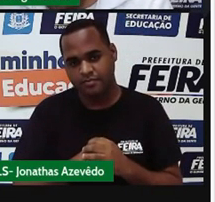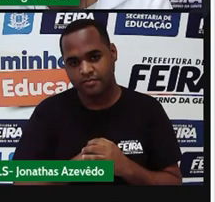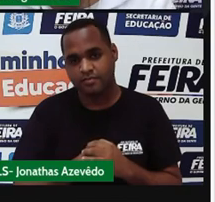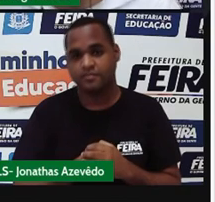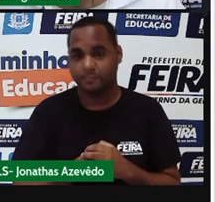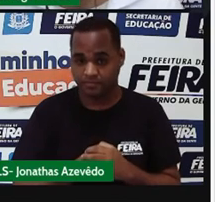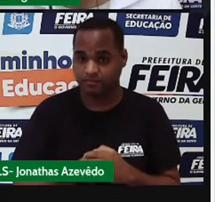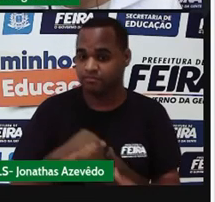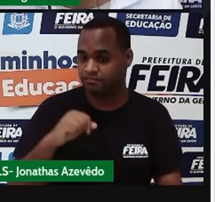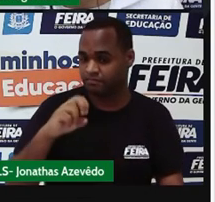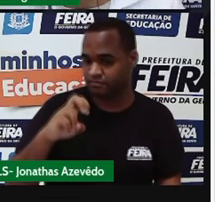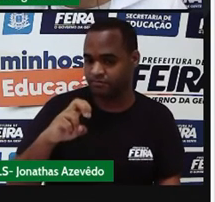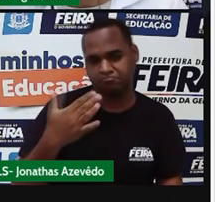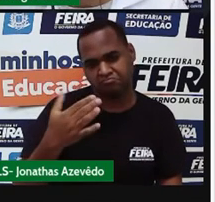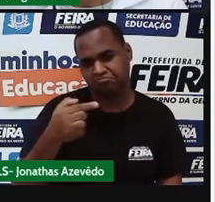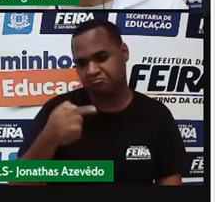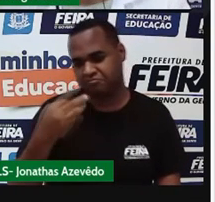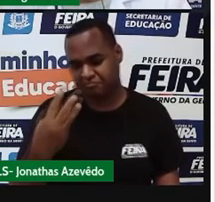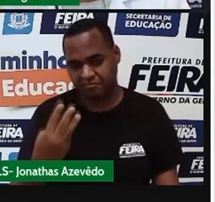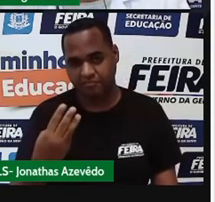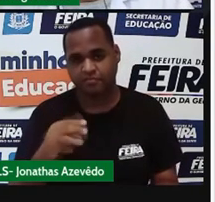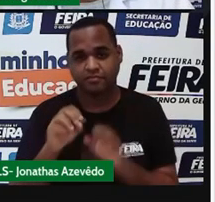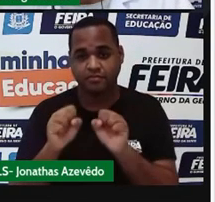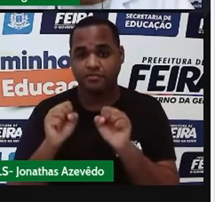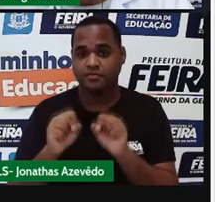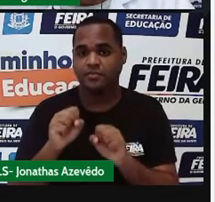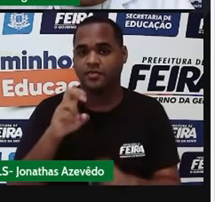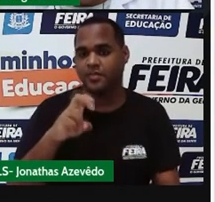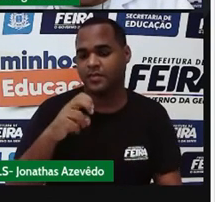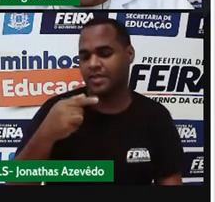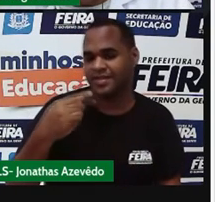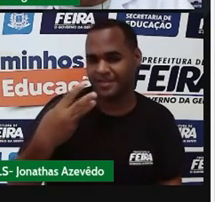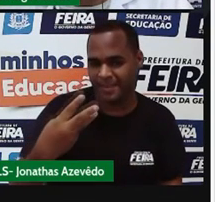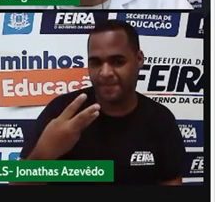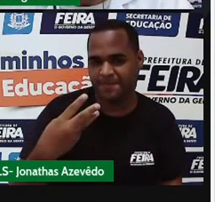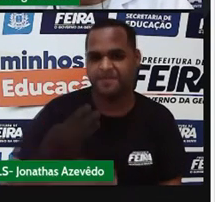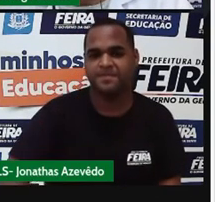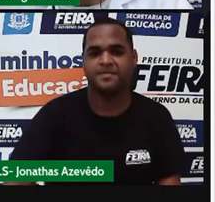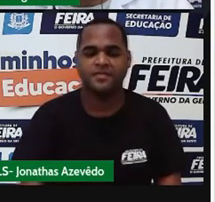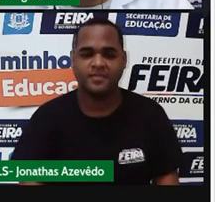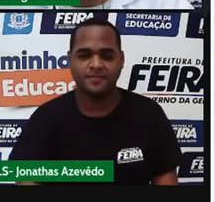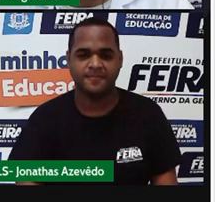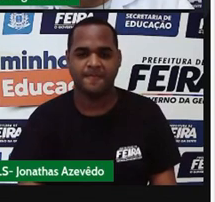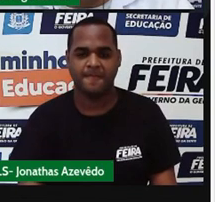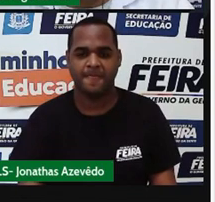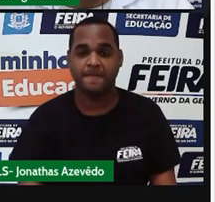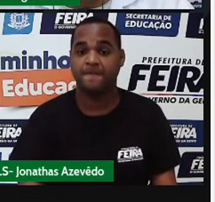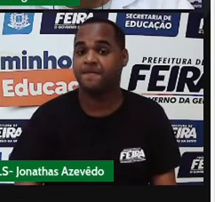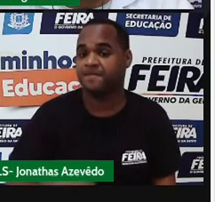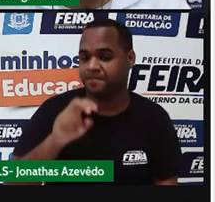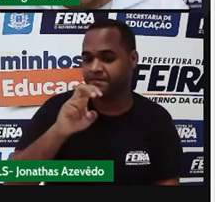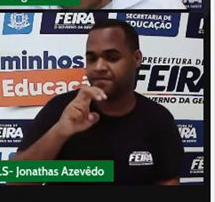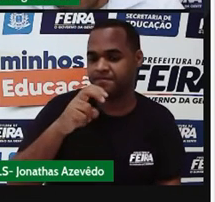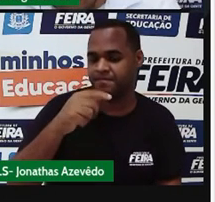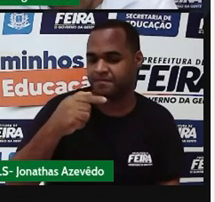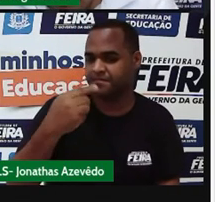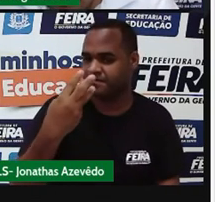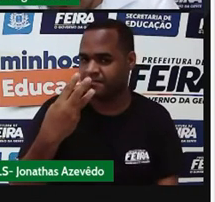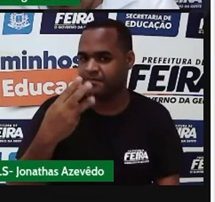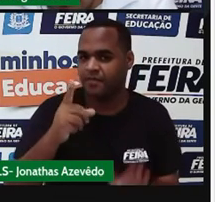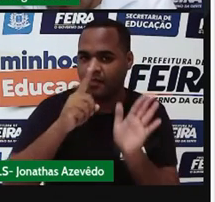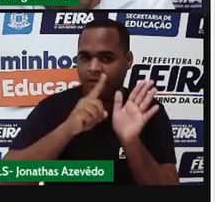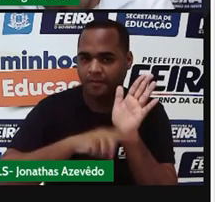e o 73 vai virar 573 aí você vai fazer menos